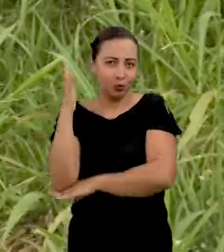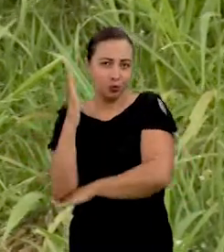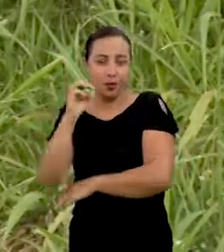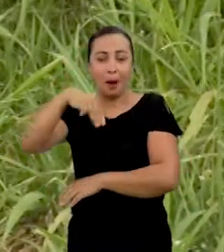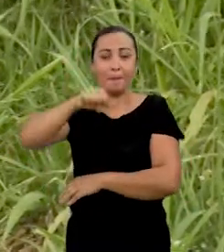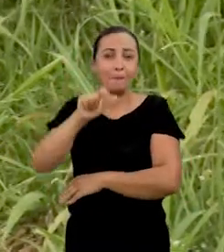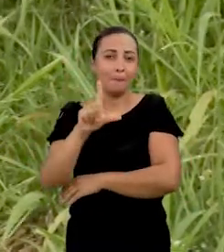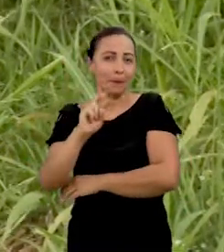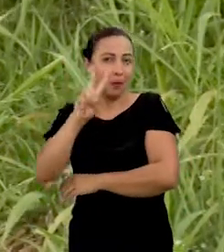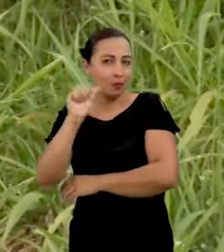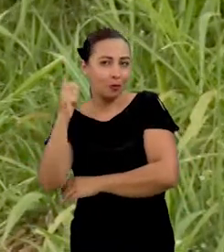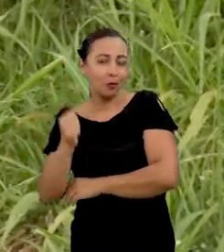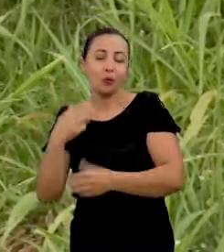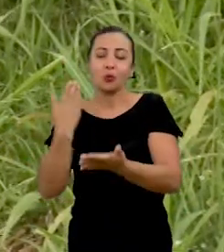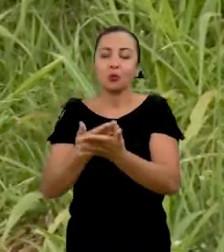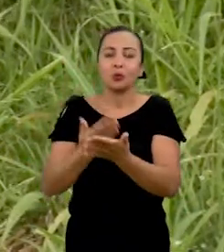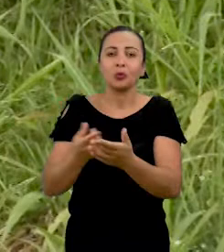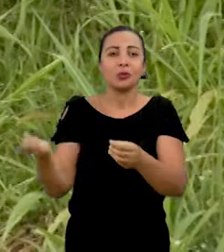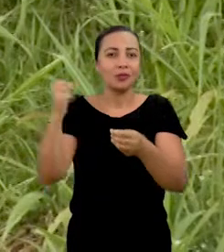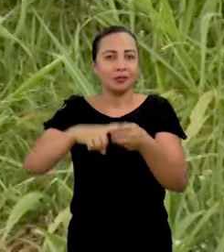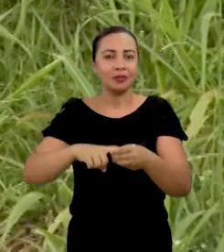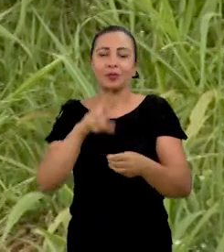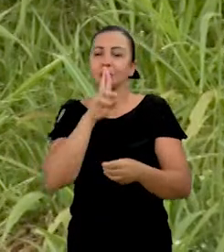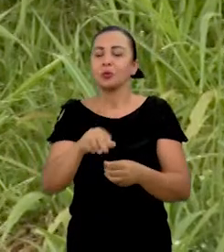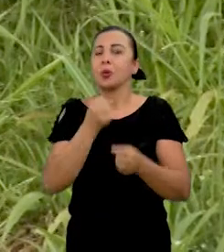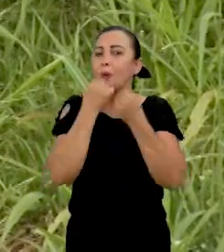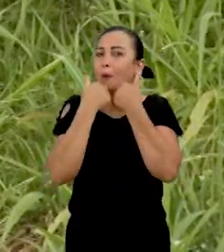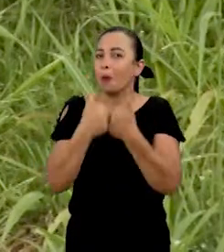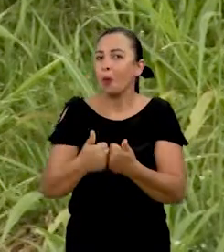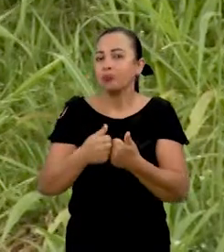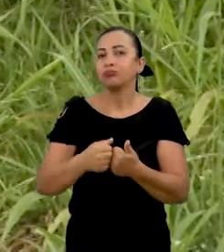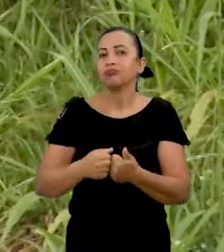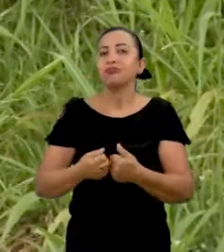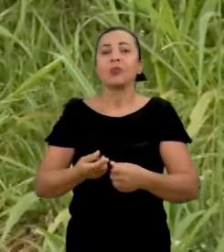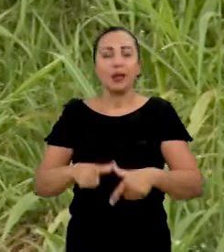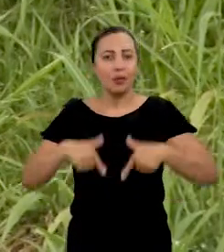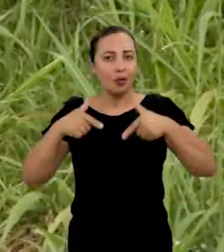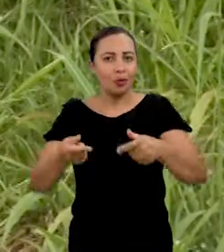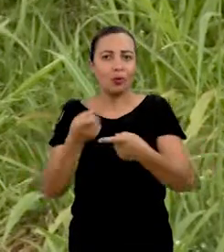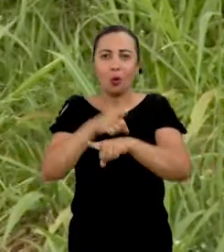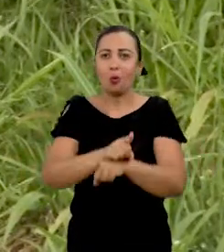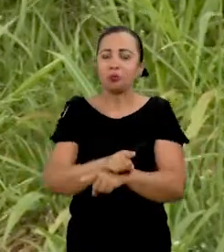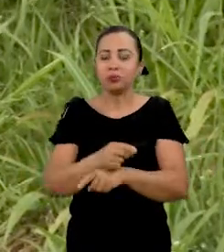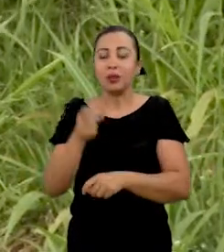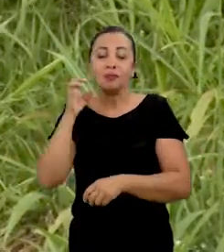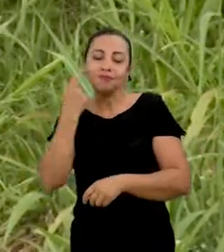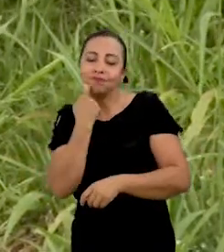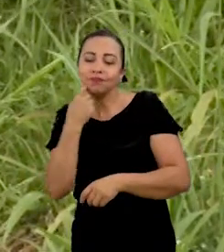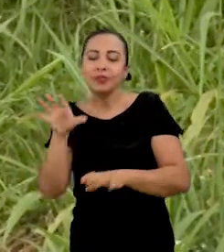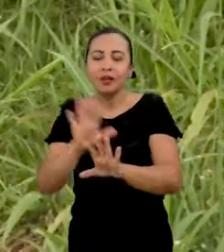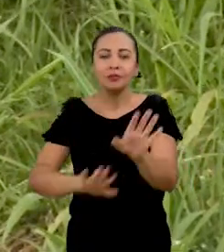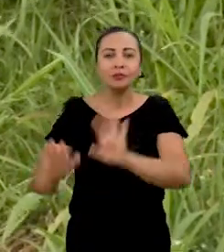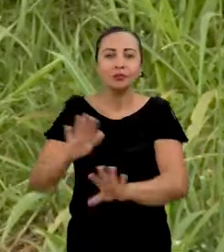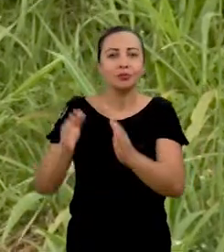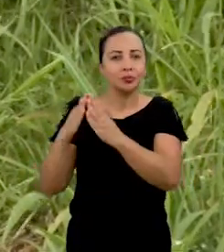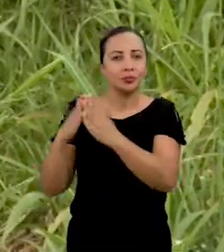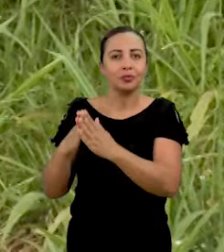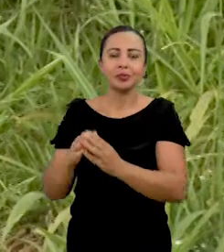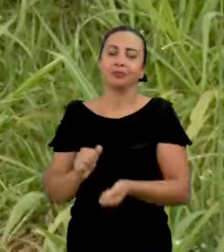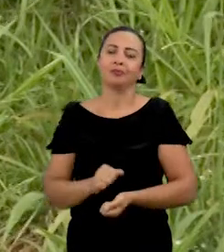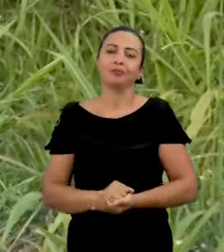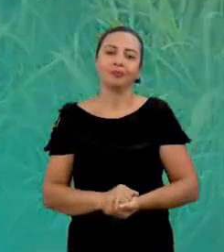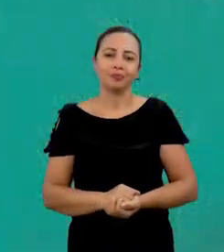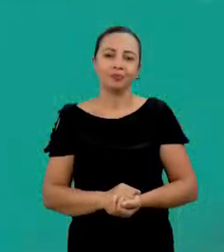Os estudos têm trazido resultados promissores no combate às bactérias que afetam peixes criados em cativeiro, como a tilápia.